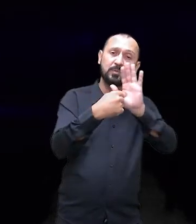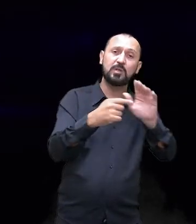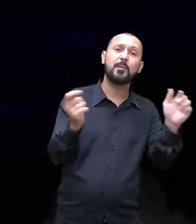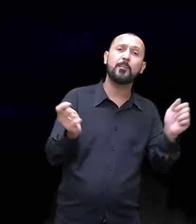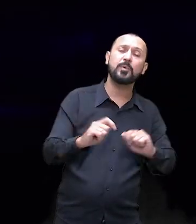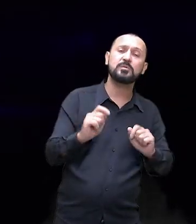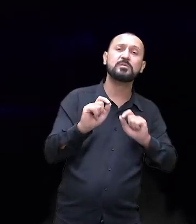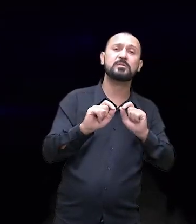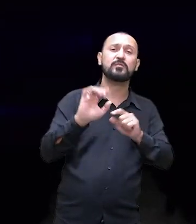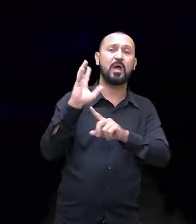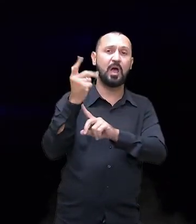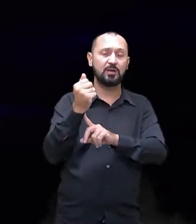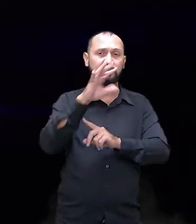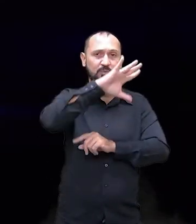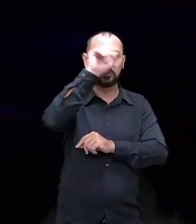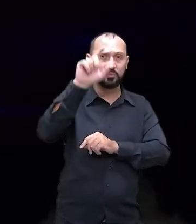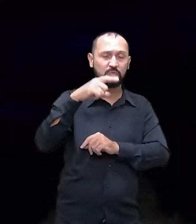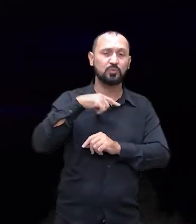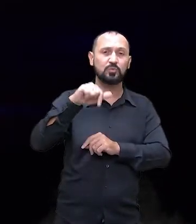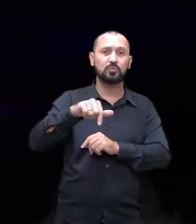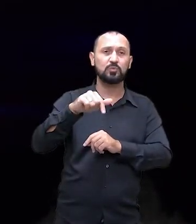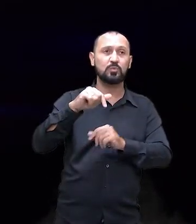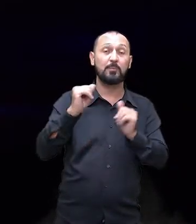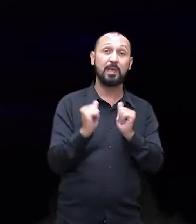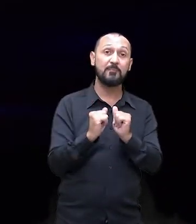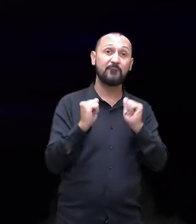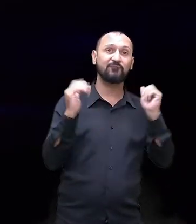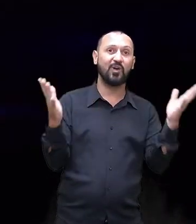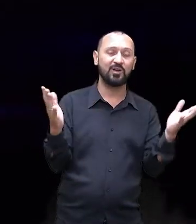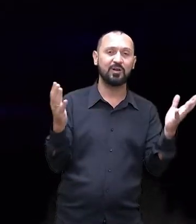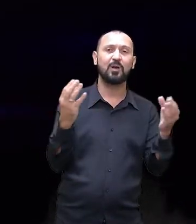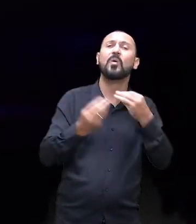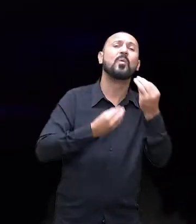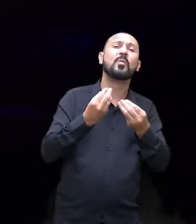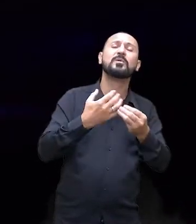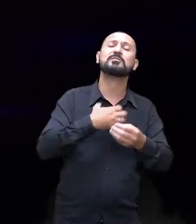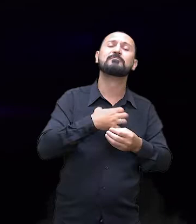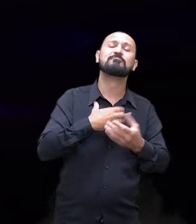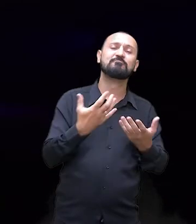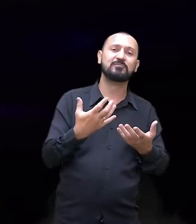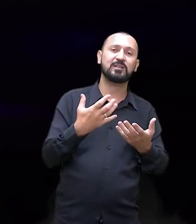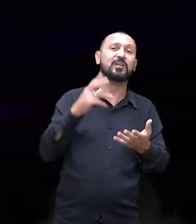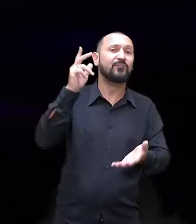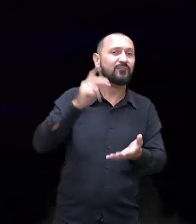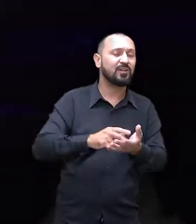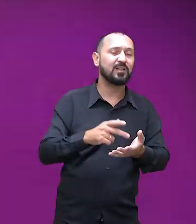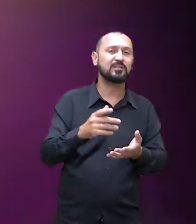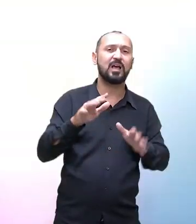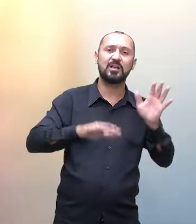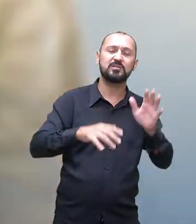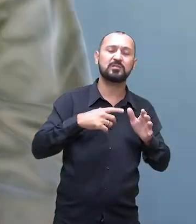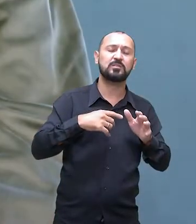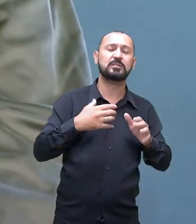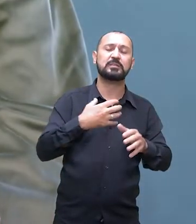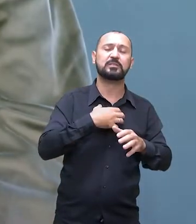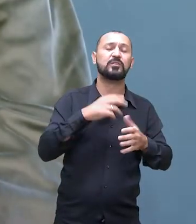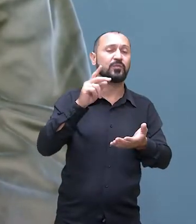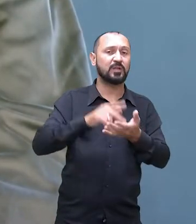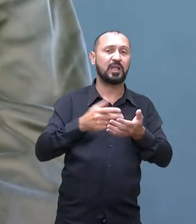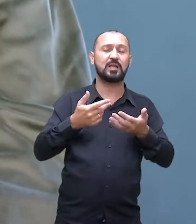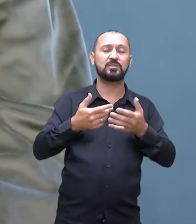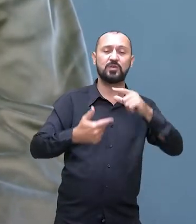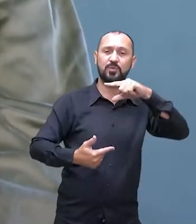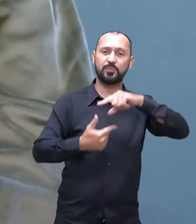que é possível a arte sul-mato-grossense sair para o mundo, como é que a gente fica? Aí sim, talvez a gente ficasse